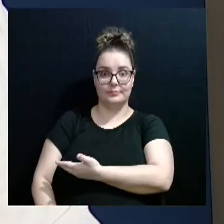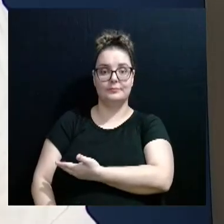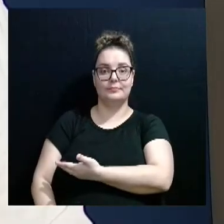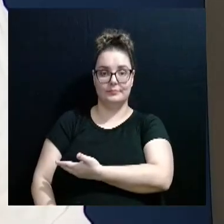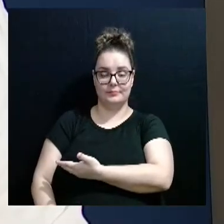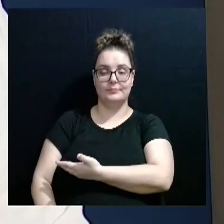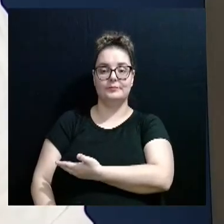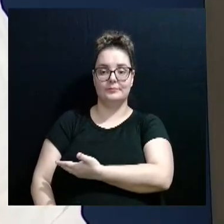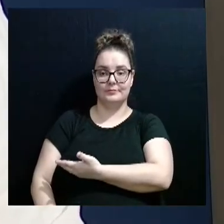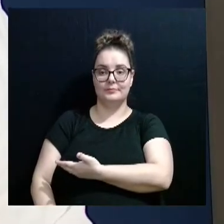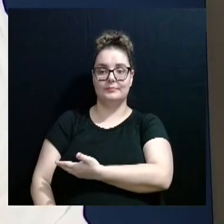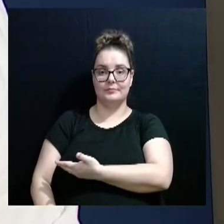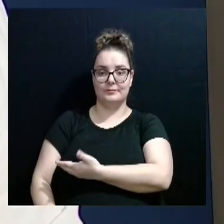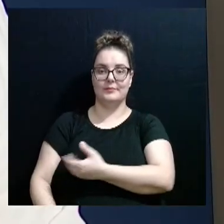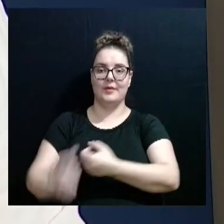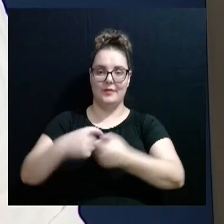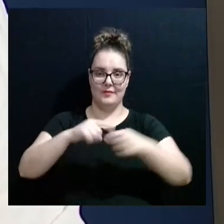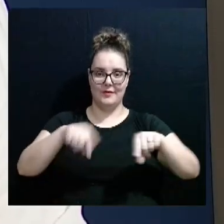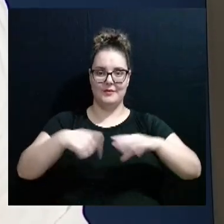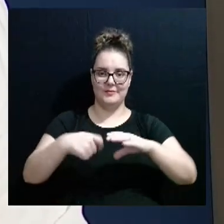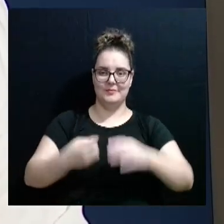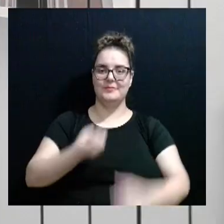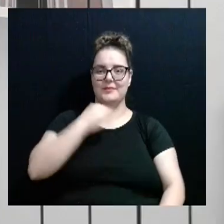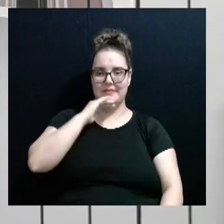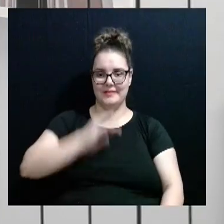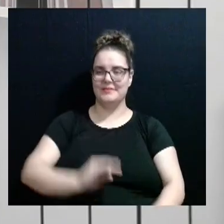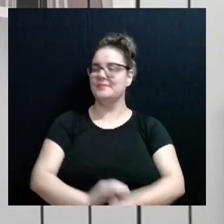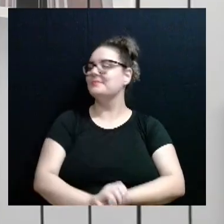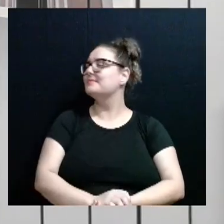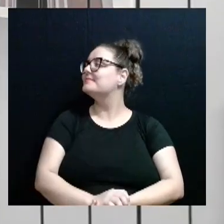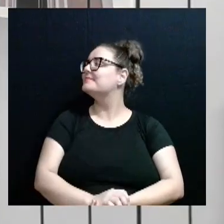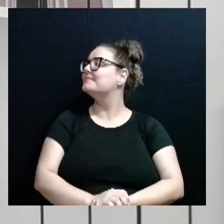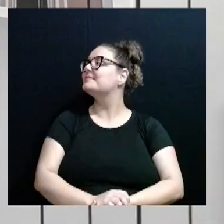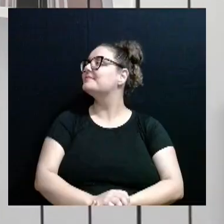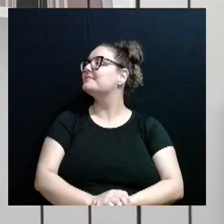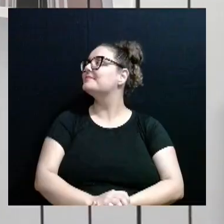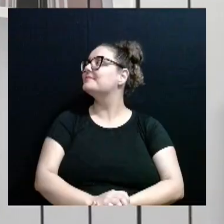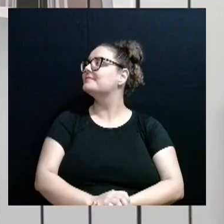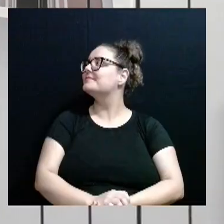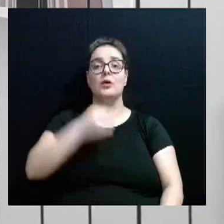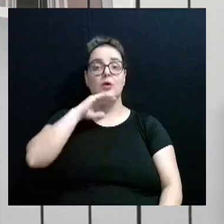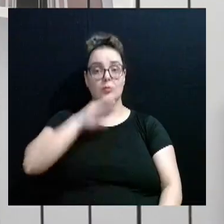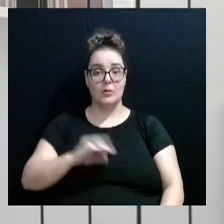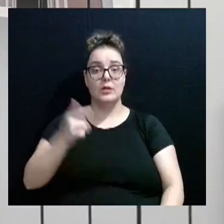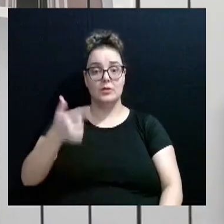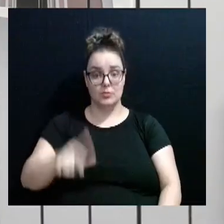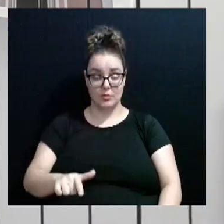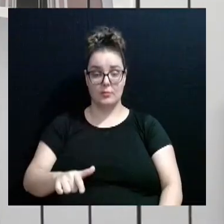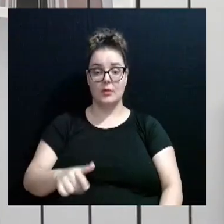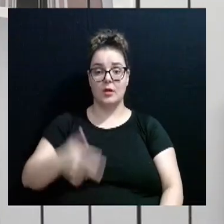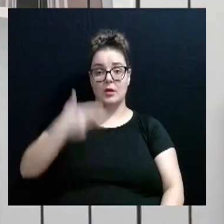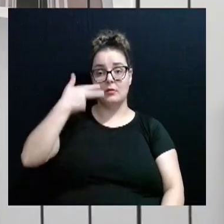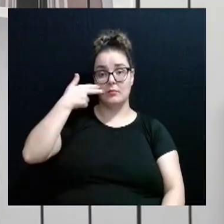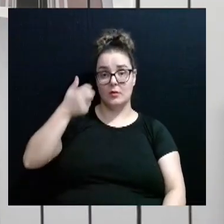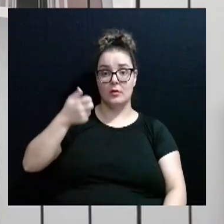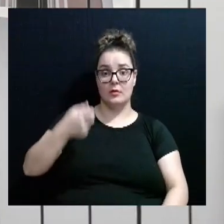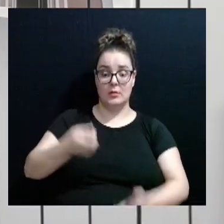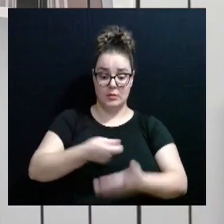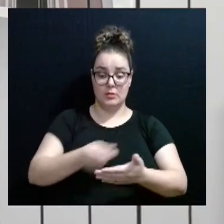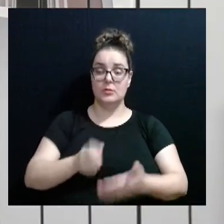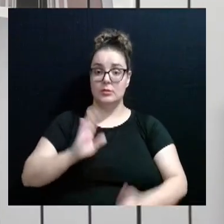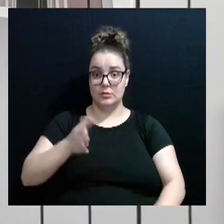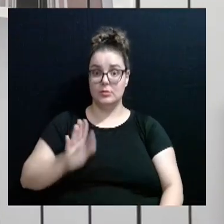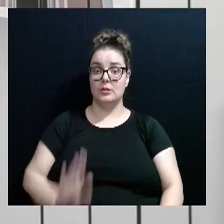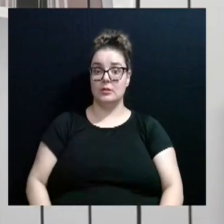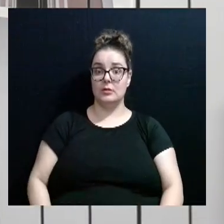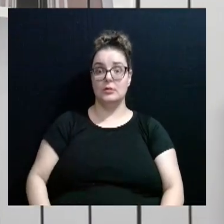São Paulo. Volto com você aí no estúdio. Uma boa tarde. Boa tarde mais uma vez para você, Rafael Turati. Tudo anotado já aqui. A partir de